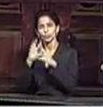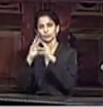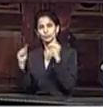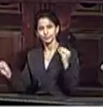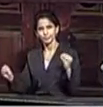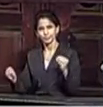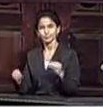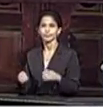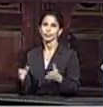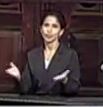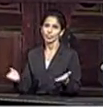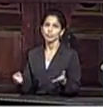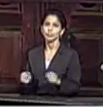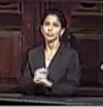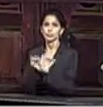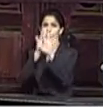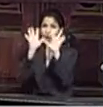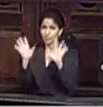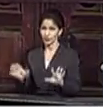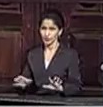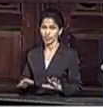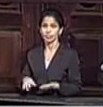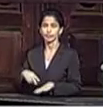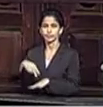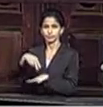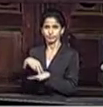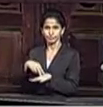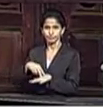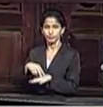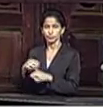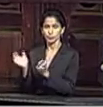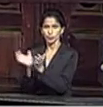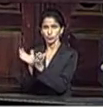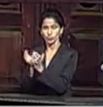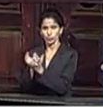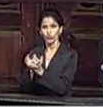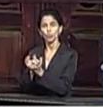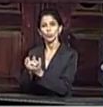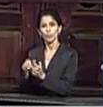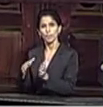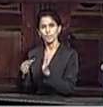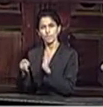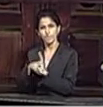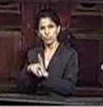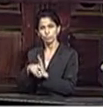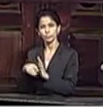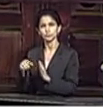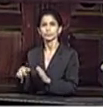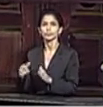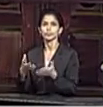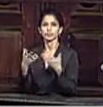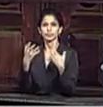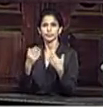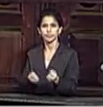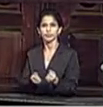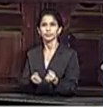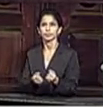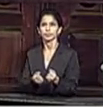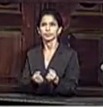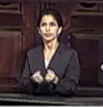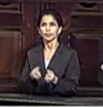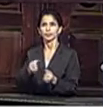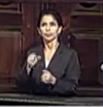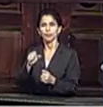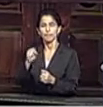reitero com absoluta clareza, e essa é a posição de toda a bancada do nosso partido, é aceitar uma situação